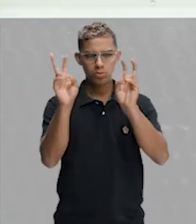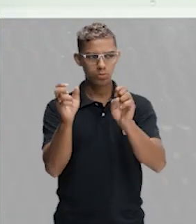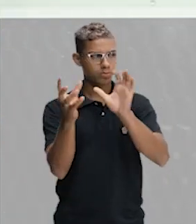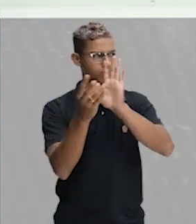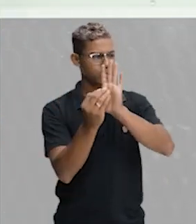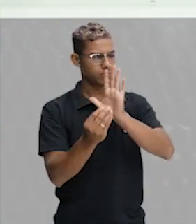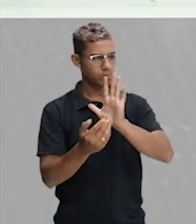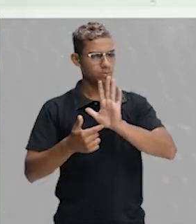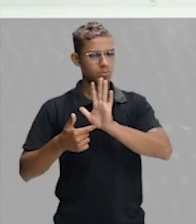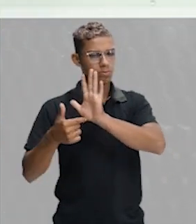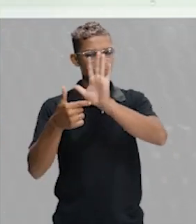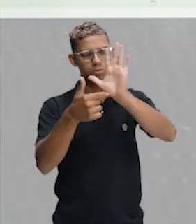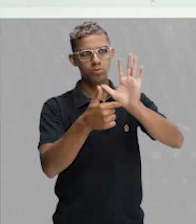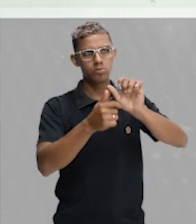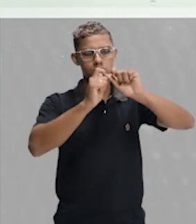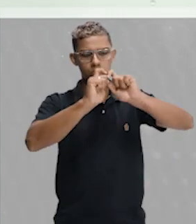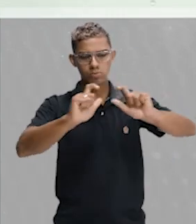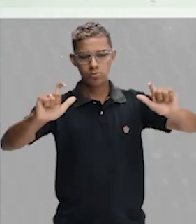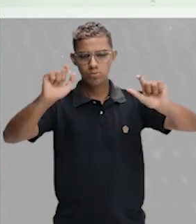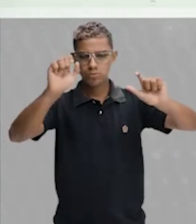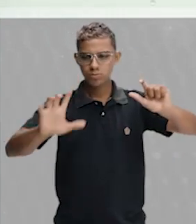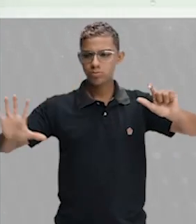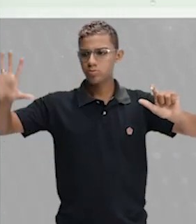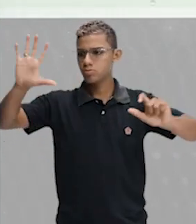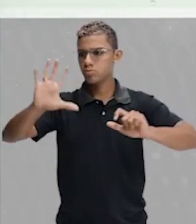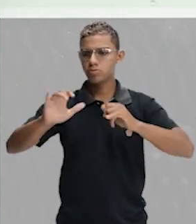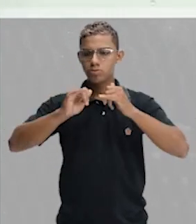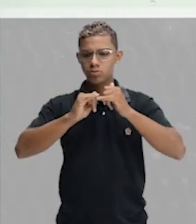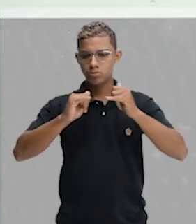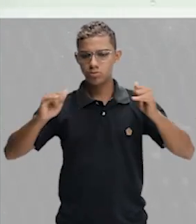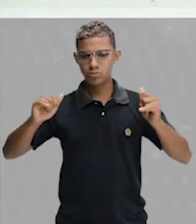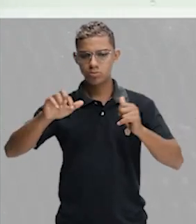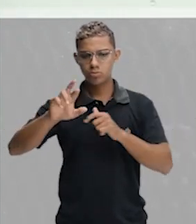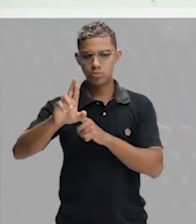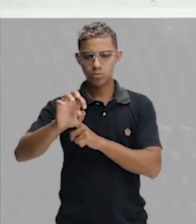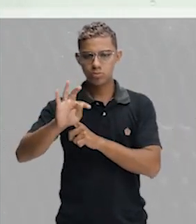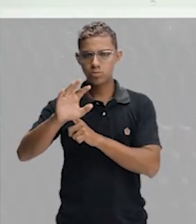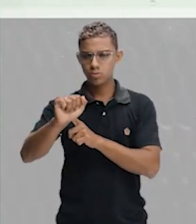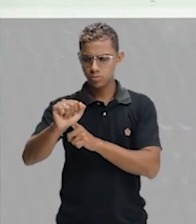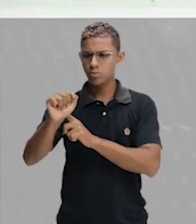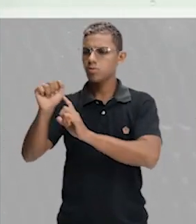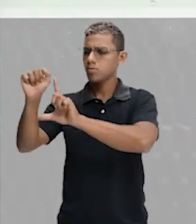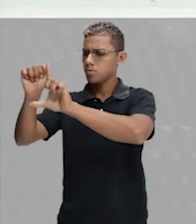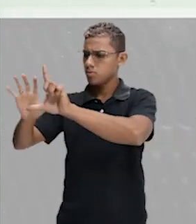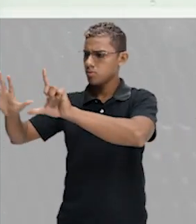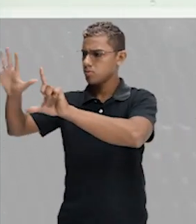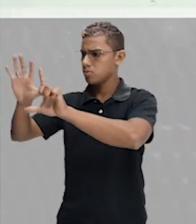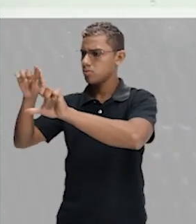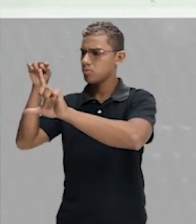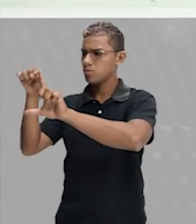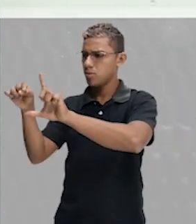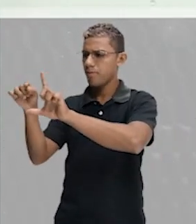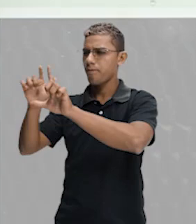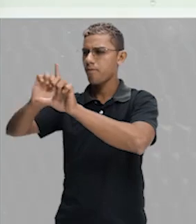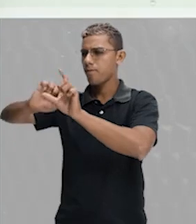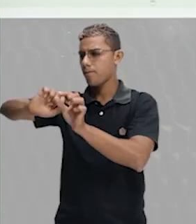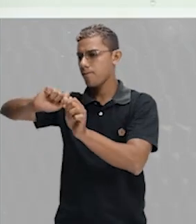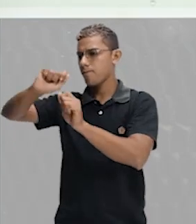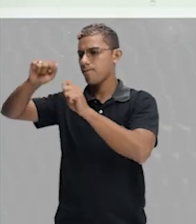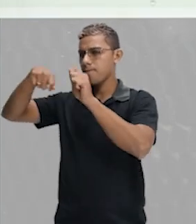equação geral da reta né acompanha essa aula na plataforma Assista esse vídeo para que você não